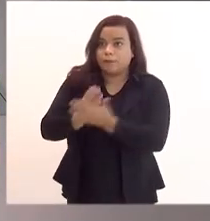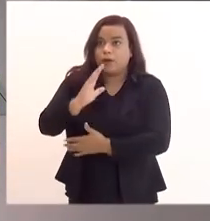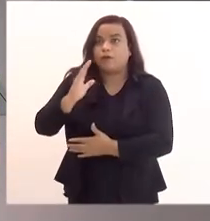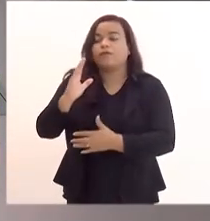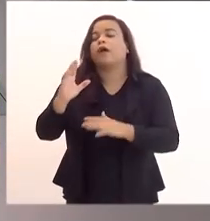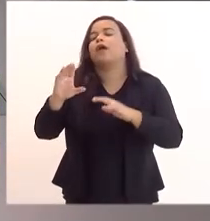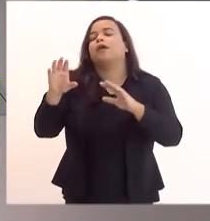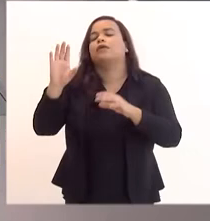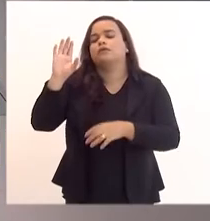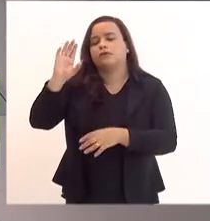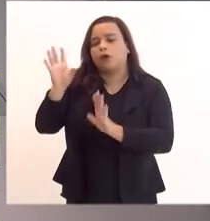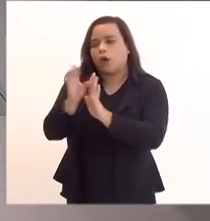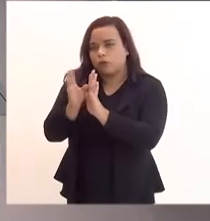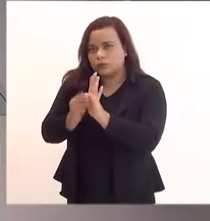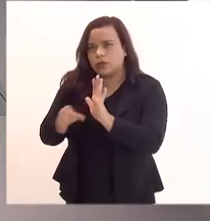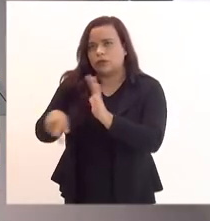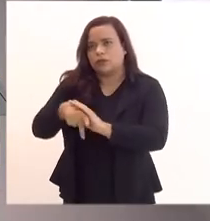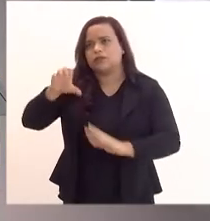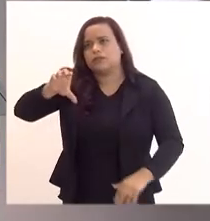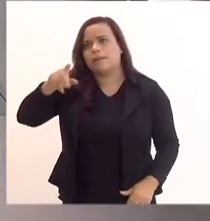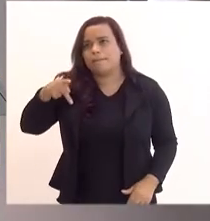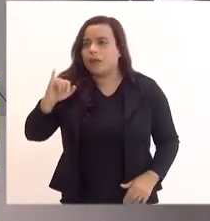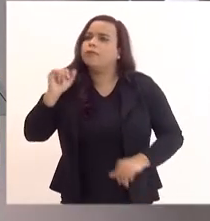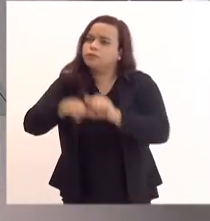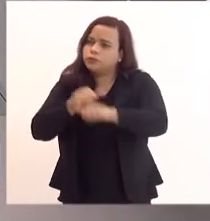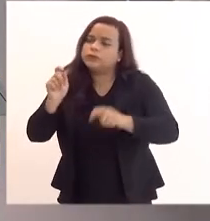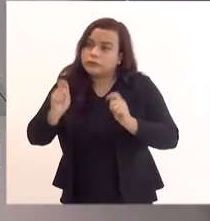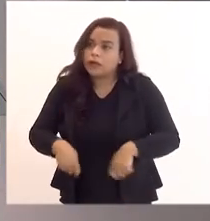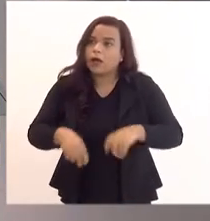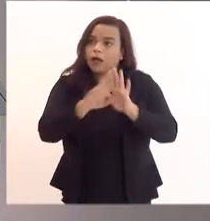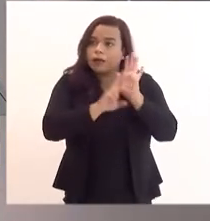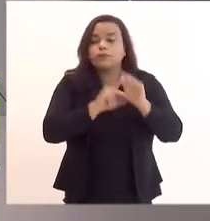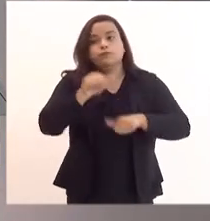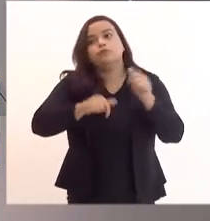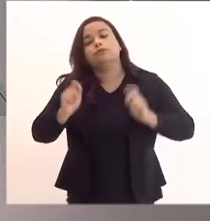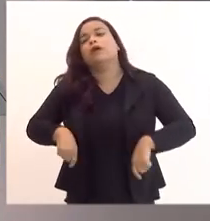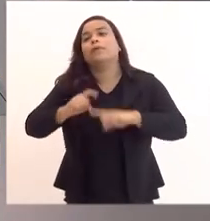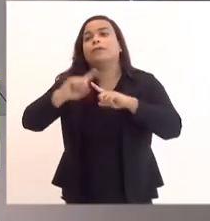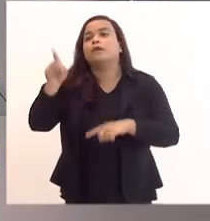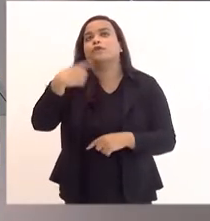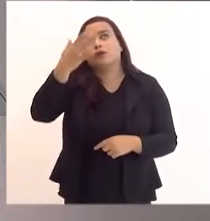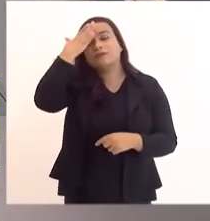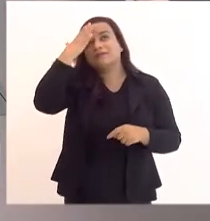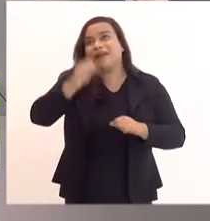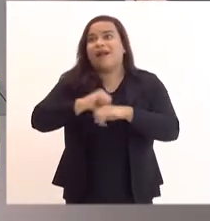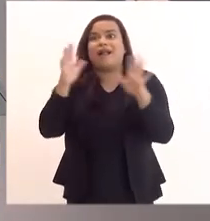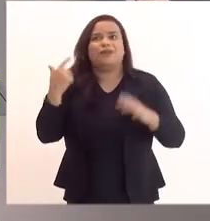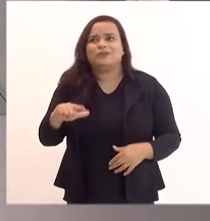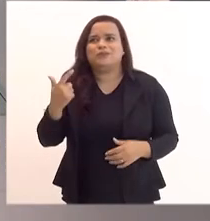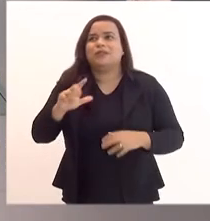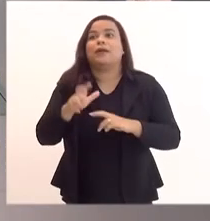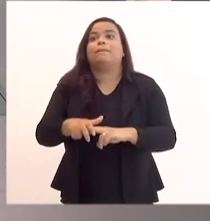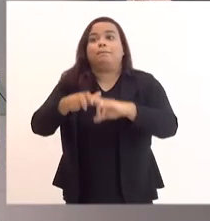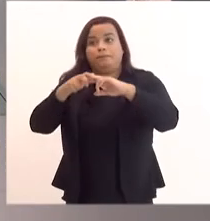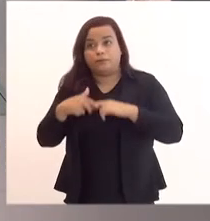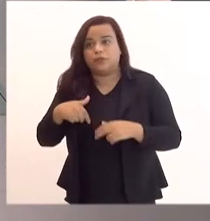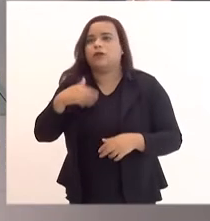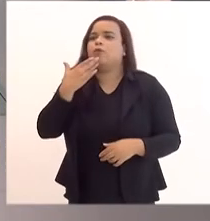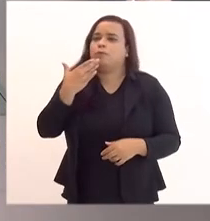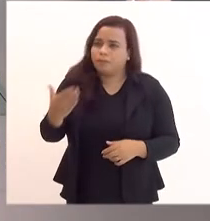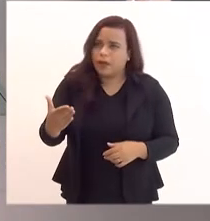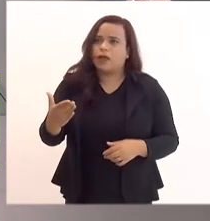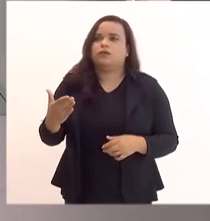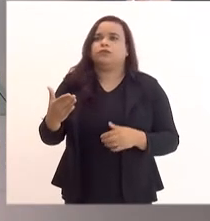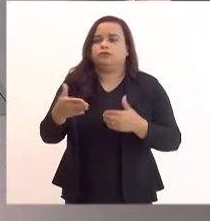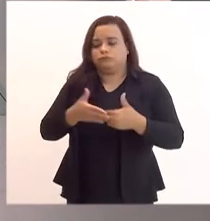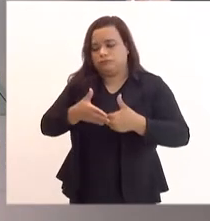CPI. Eu mudo o relatório da CPI. E esse entendimento ainda não está claro. Então, por esta razão, eu vou pedir vistas por mais